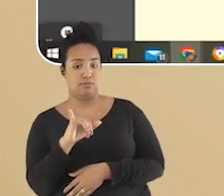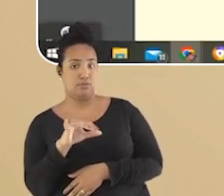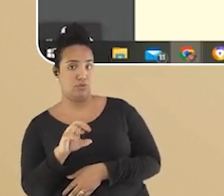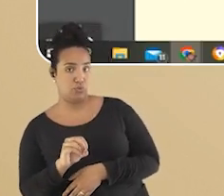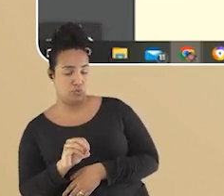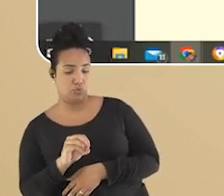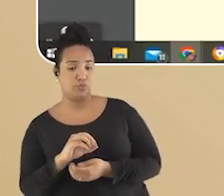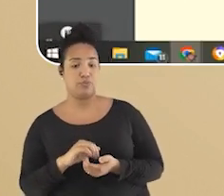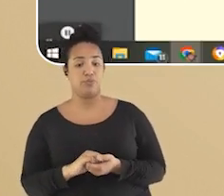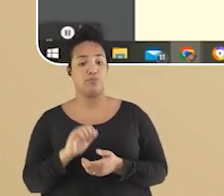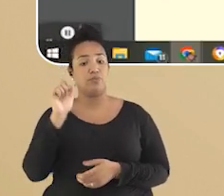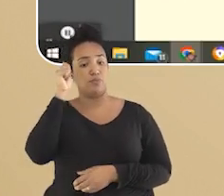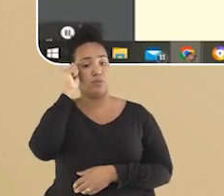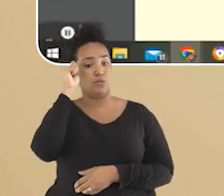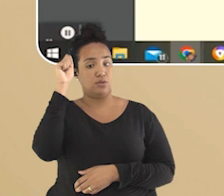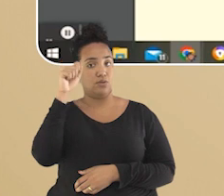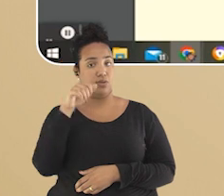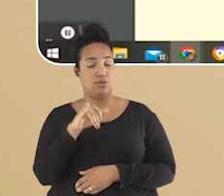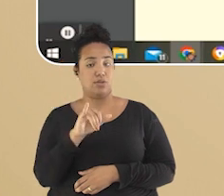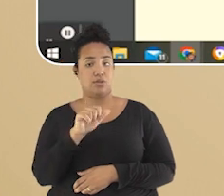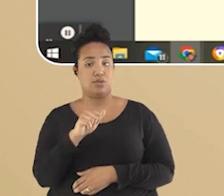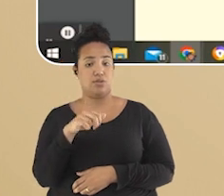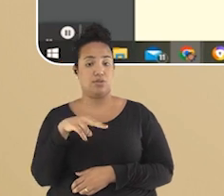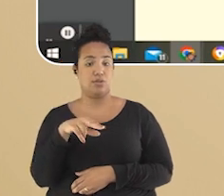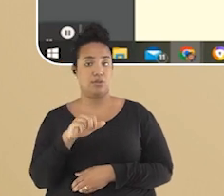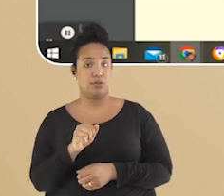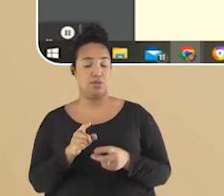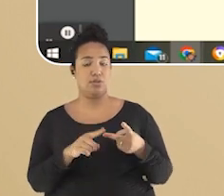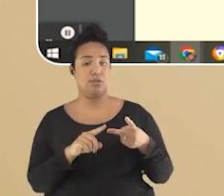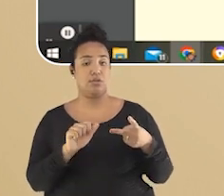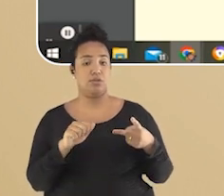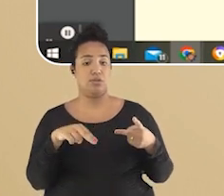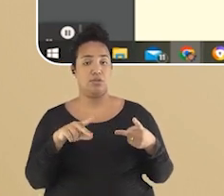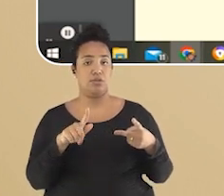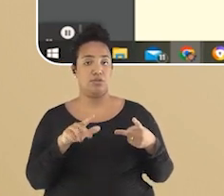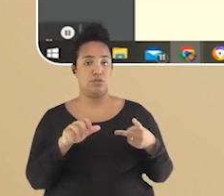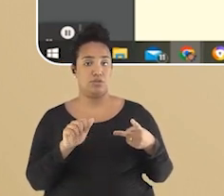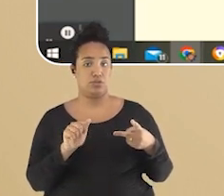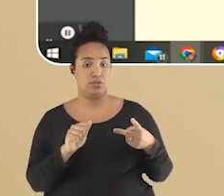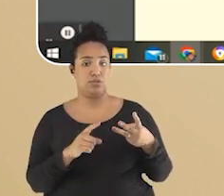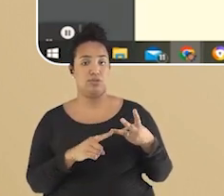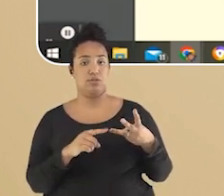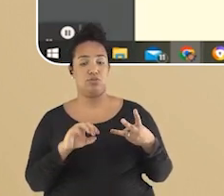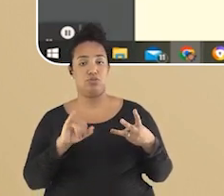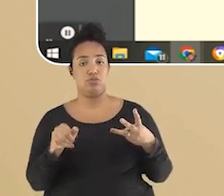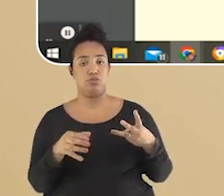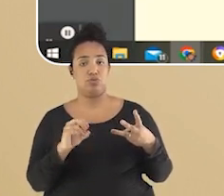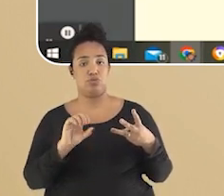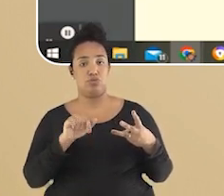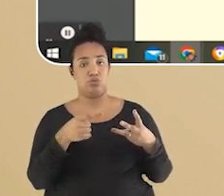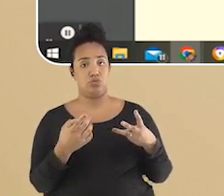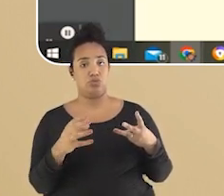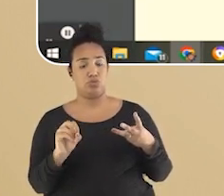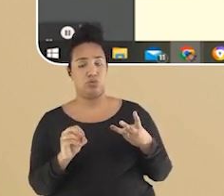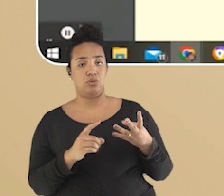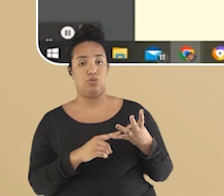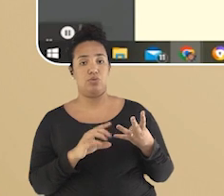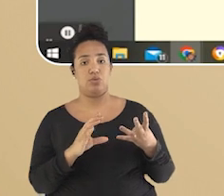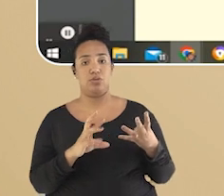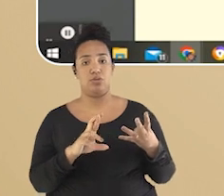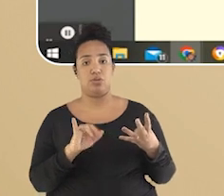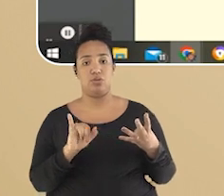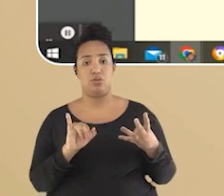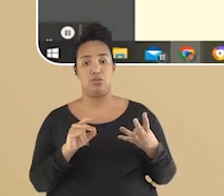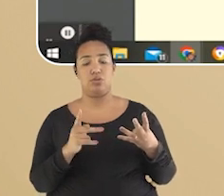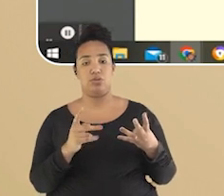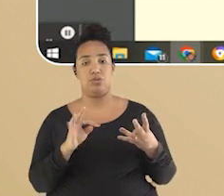autores são a Iana Maru, a Ângela Bárbara Garda, o João Paulo Morita e o Christian Niel